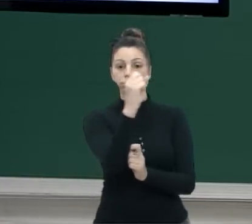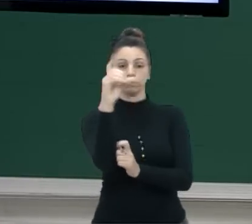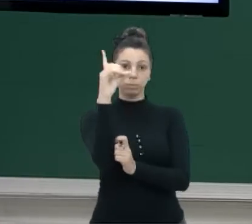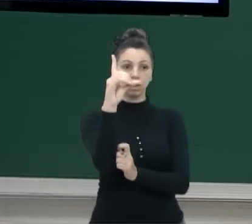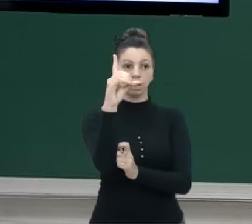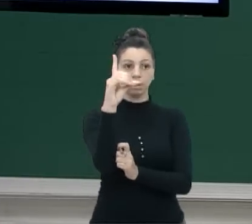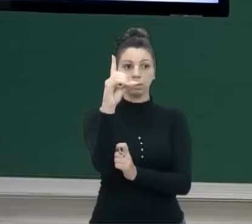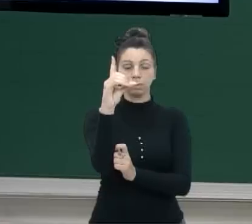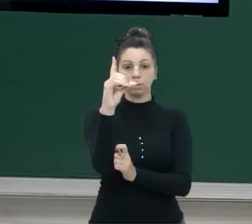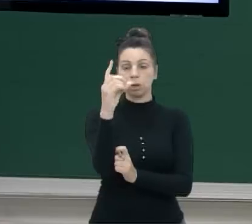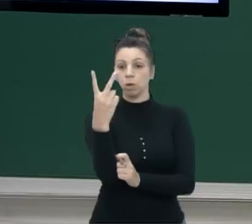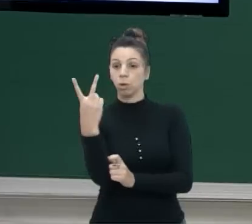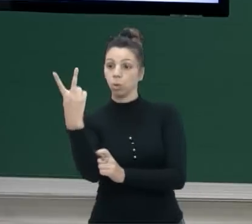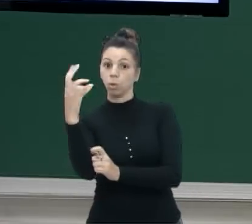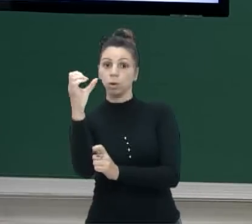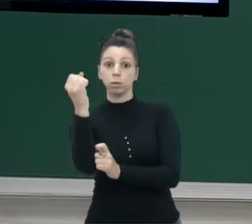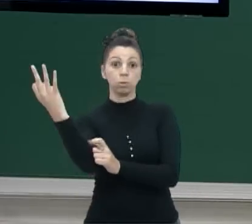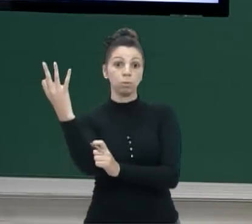centésimos,